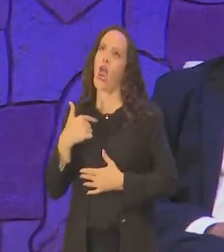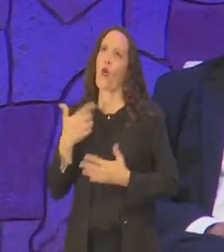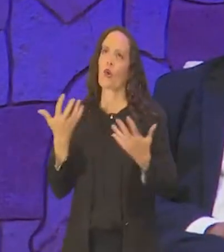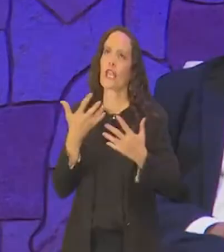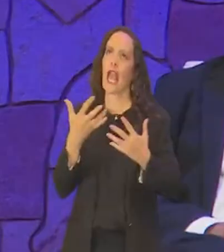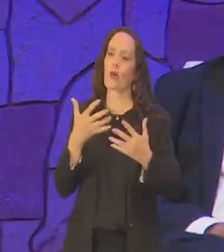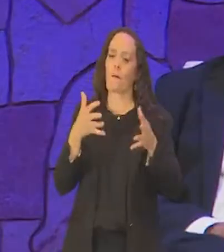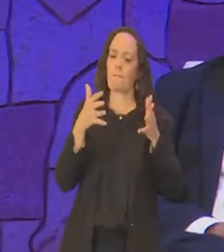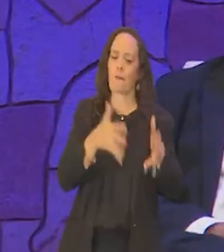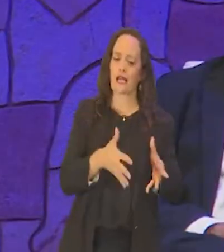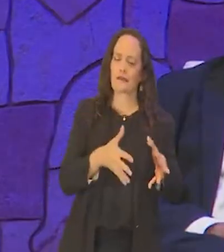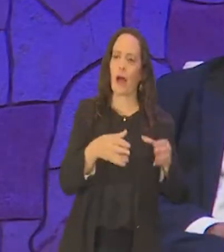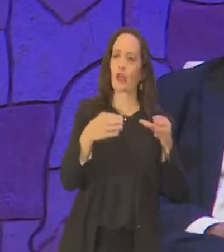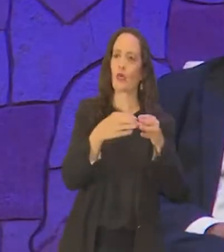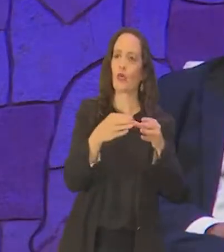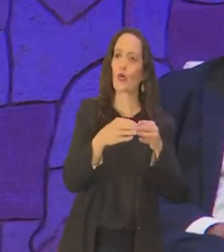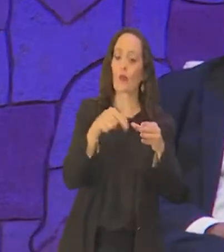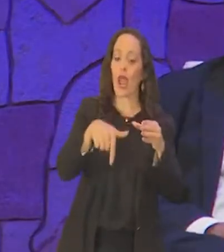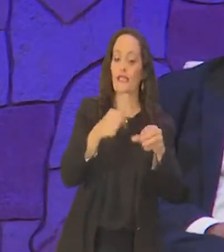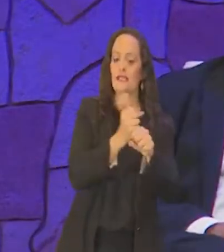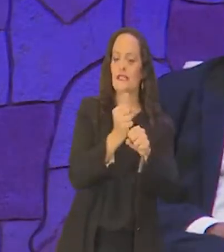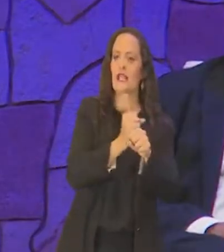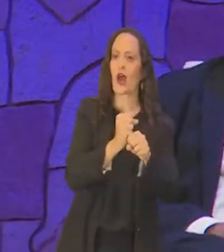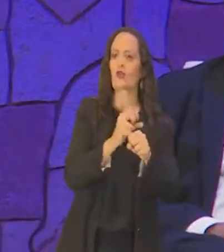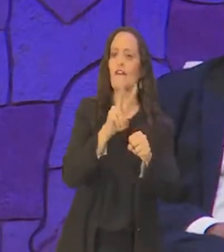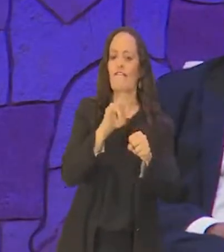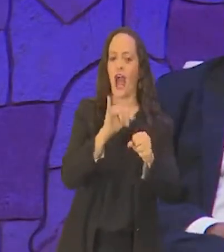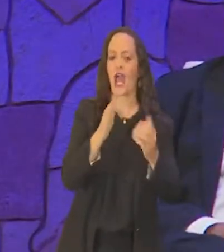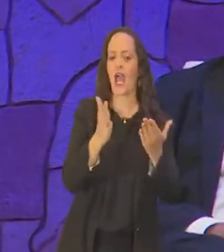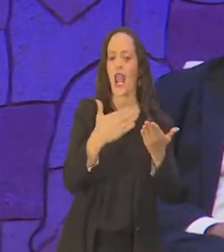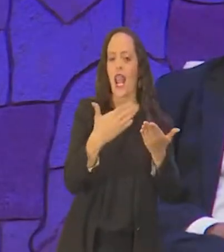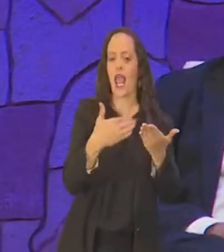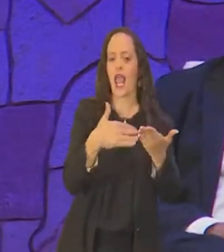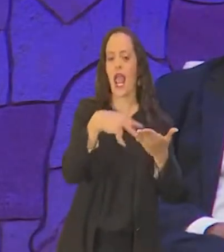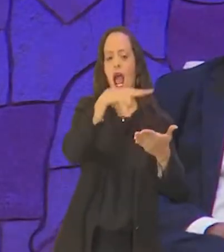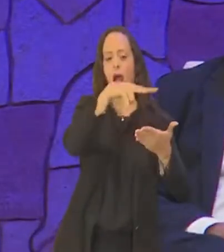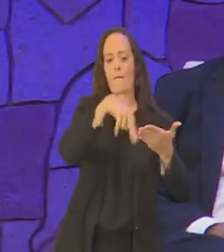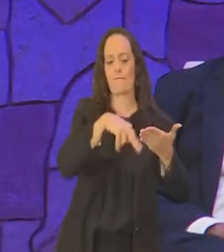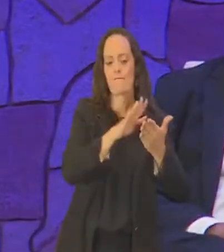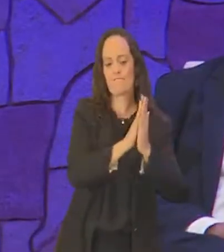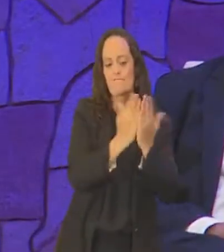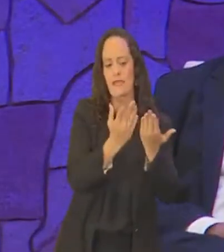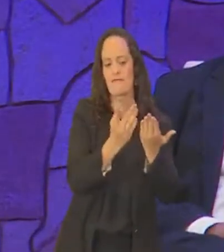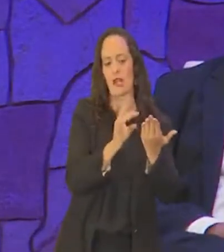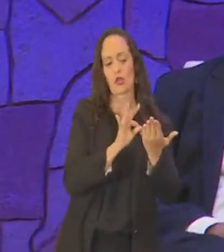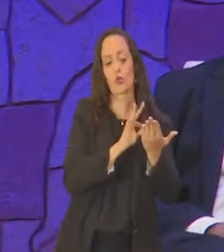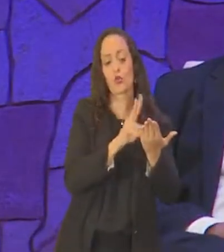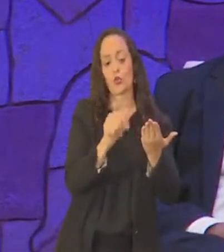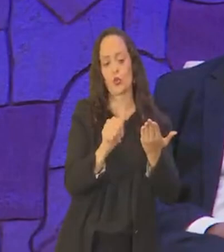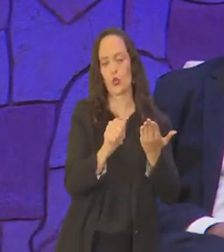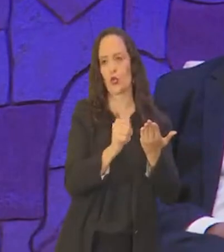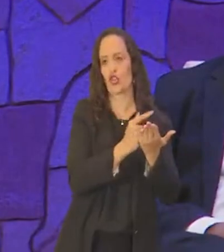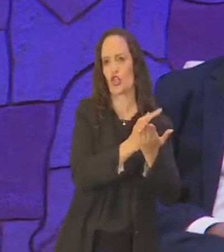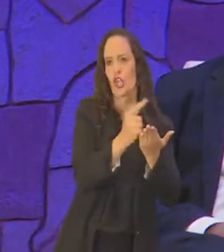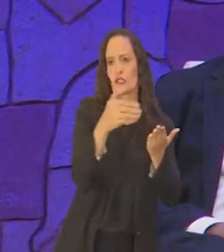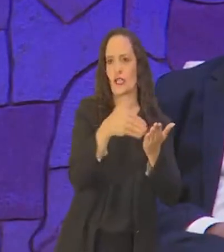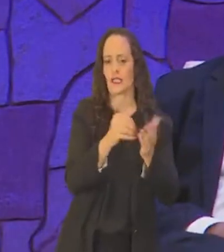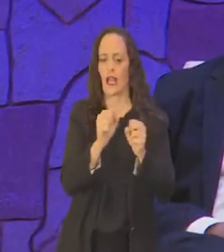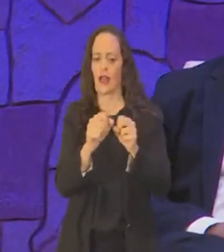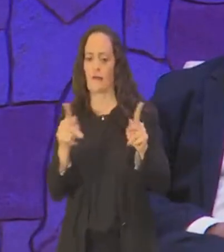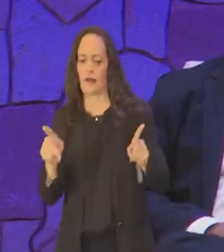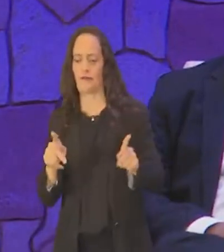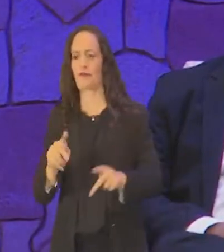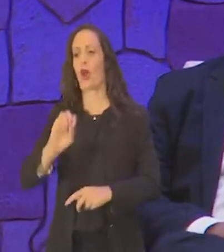lerá a Bíblia toda e vou receber ao final deste ano o meu certificado. Este ano eu vou me matricular na